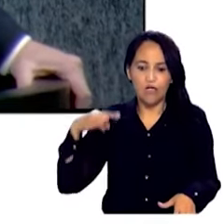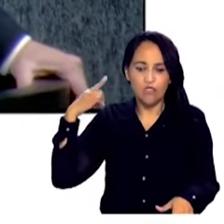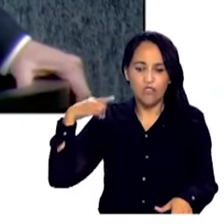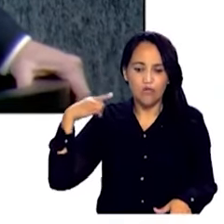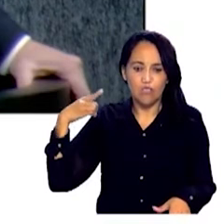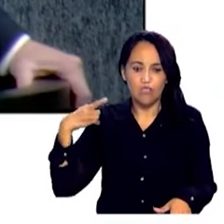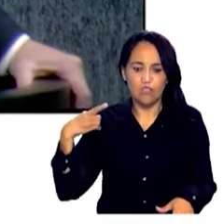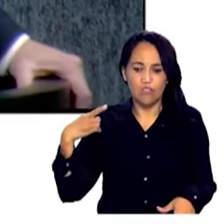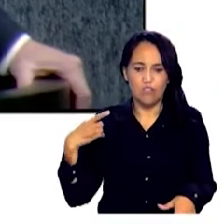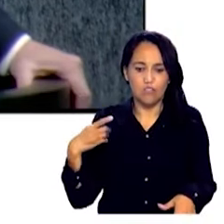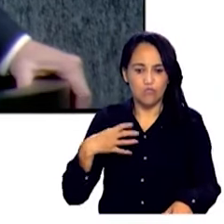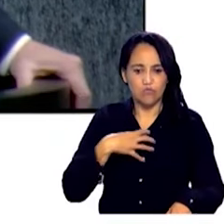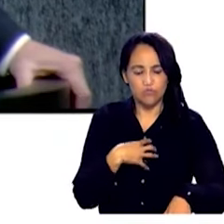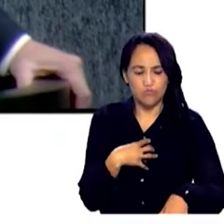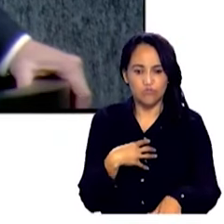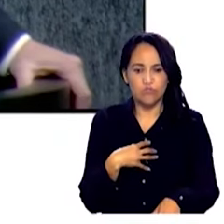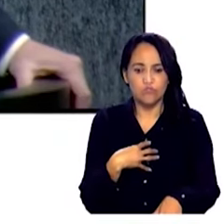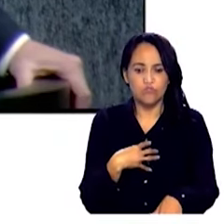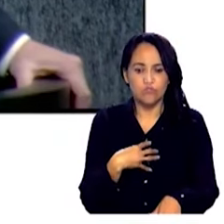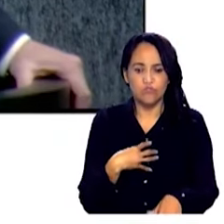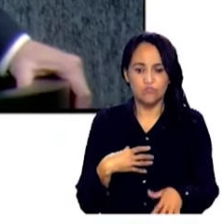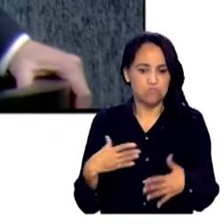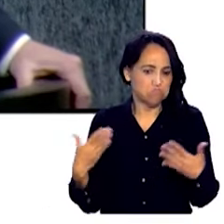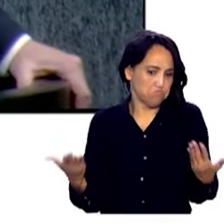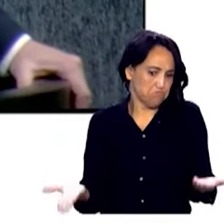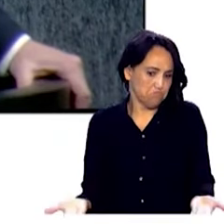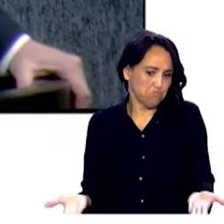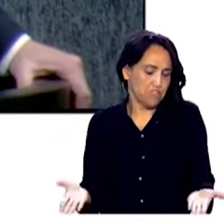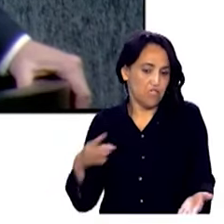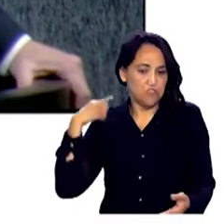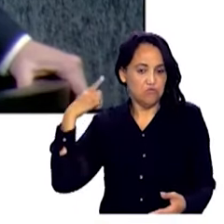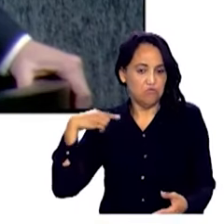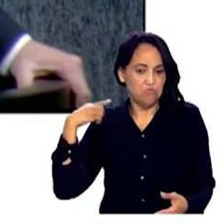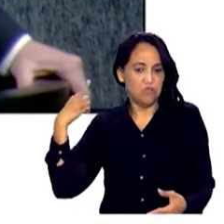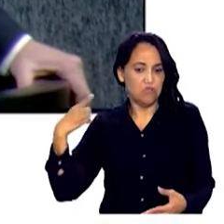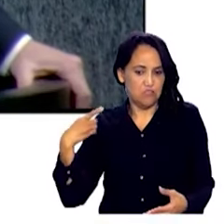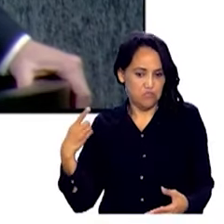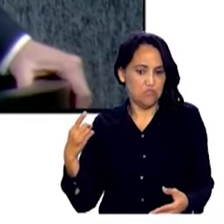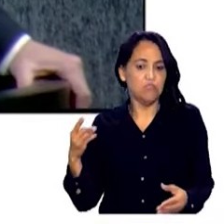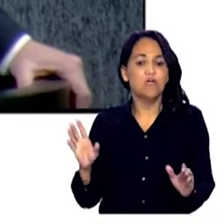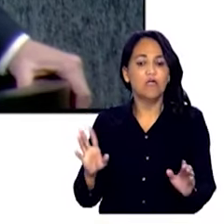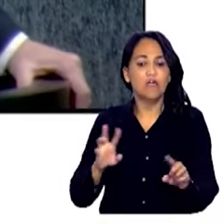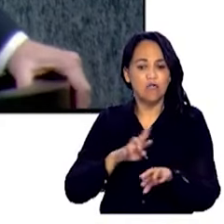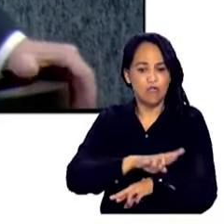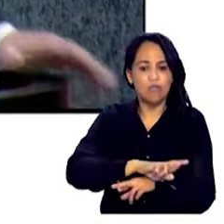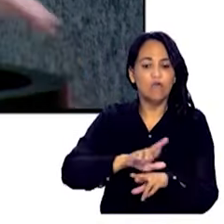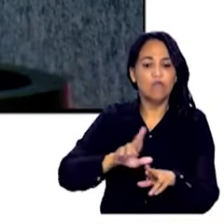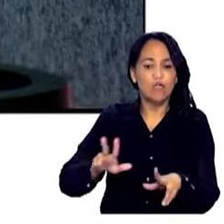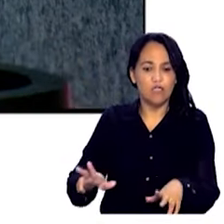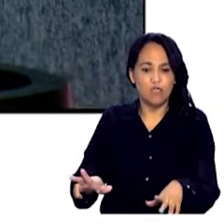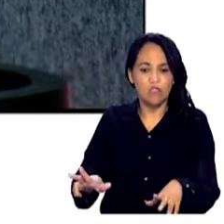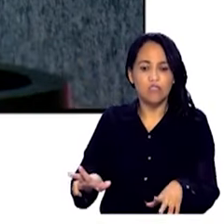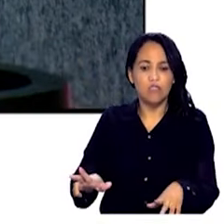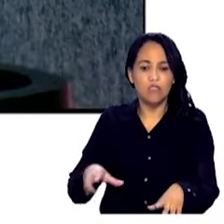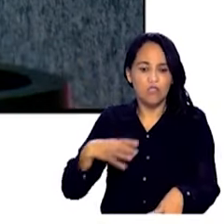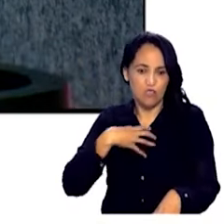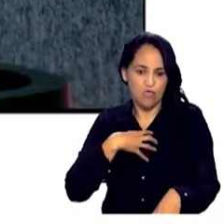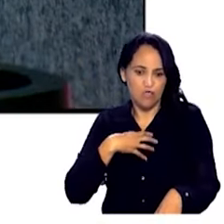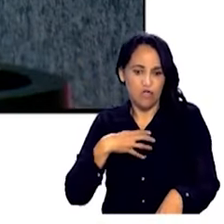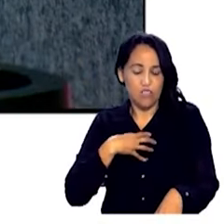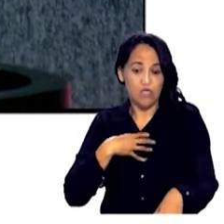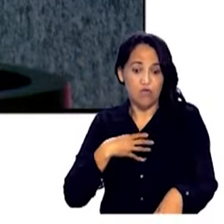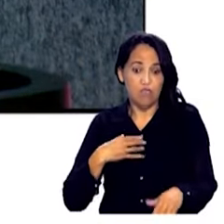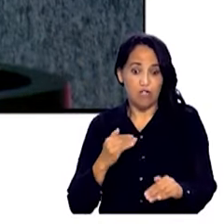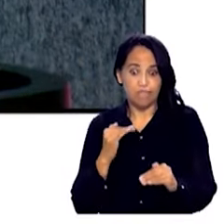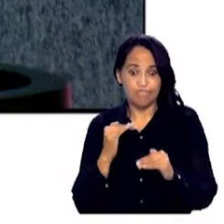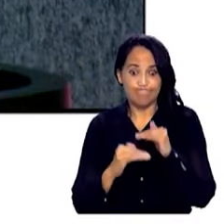eh da do bar que é advocacia para bench é um sujeito que normalmente ele vai crescendo dentro do sistema